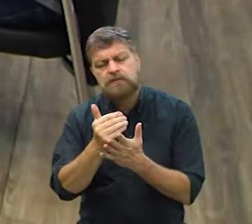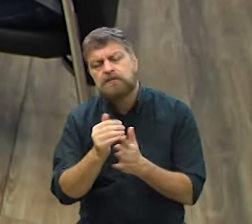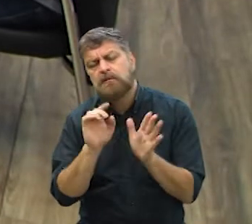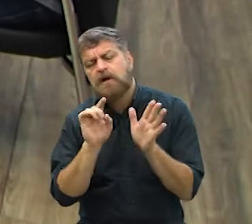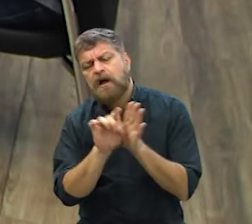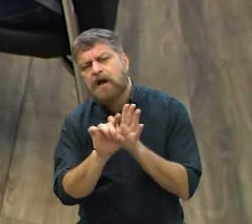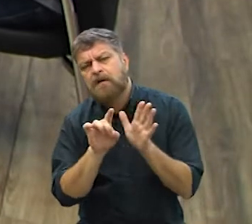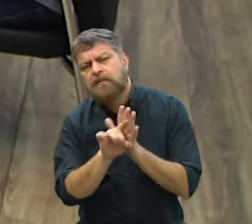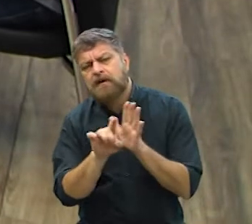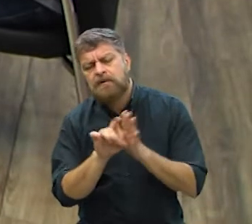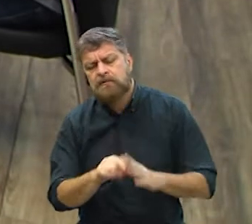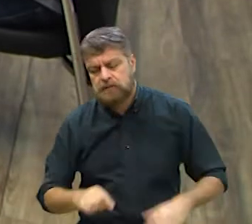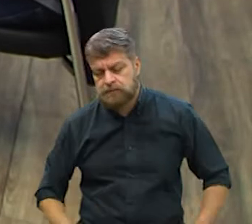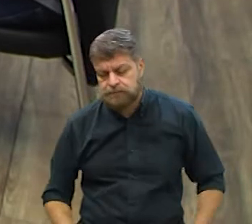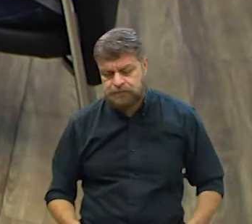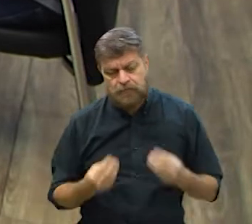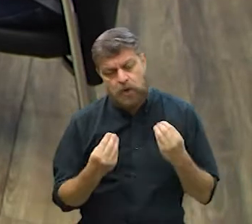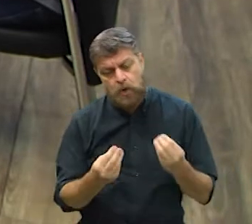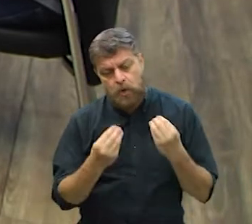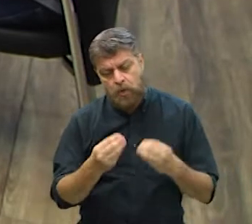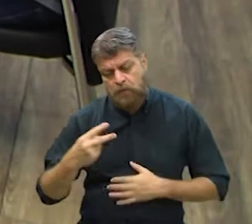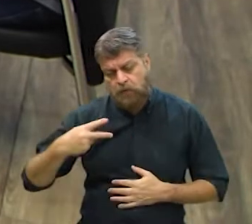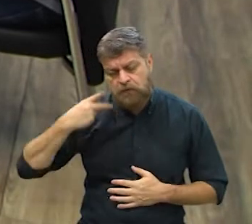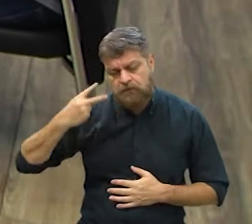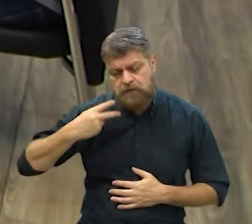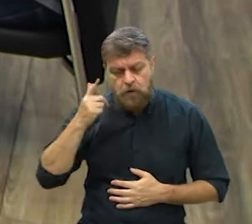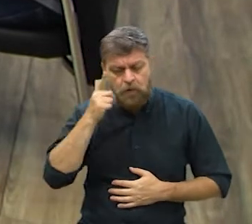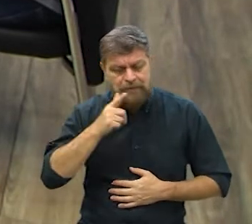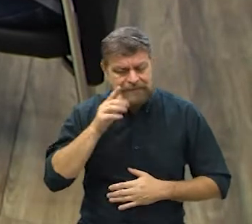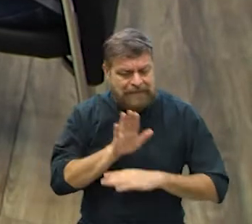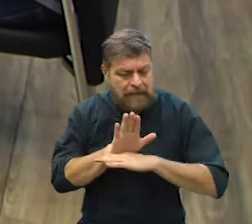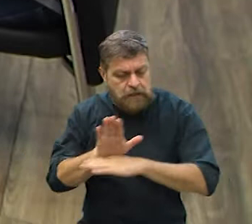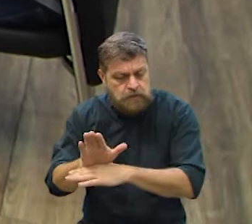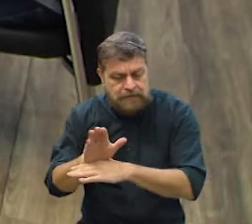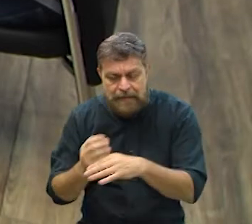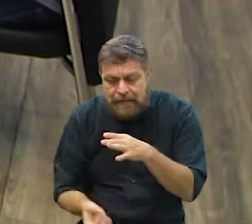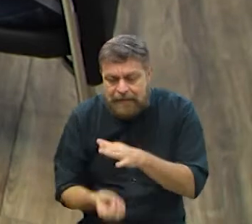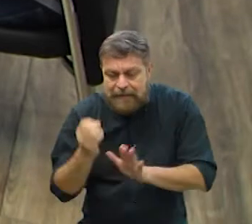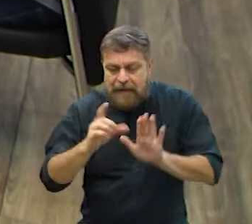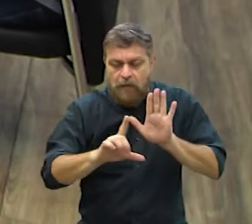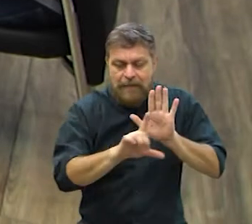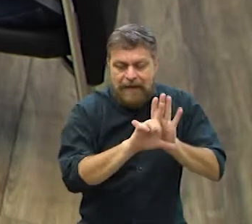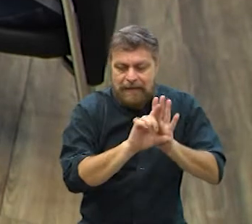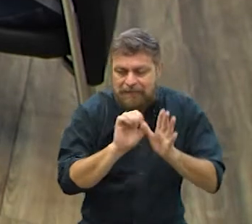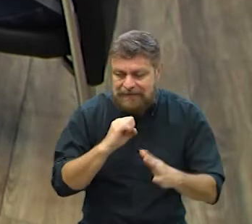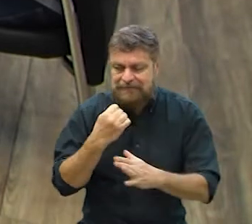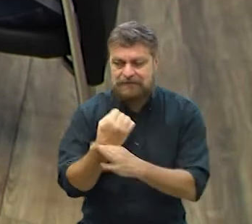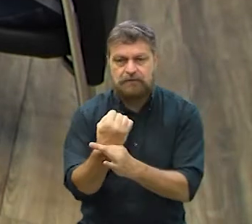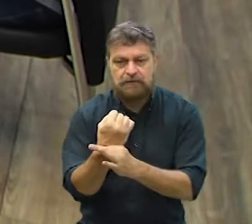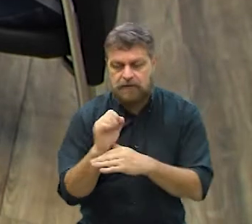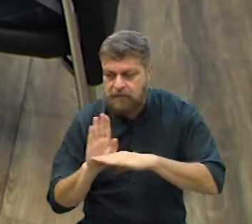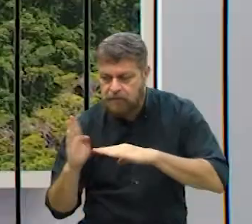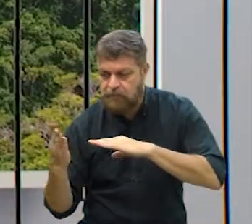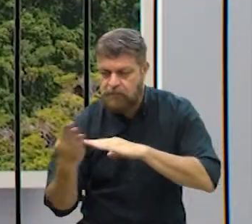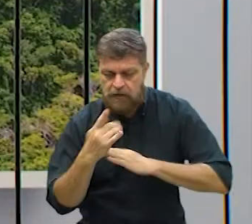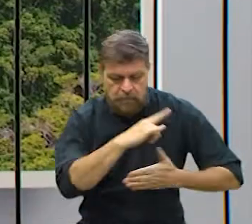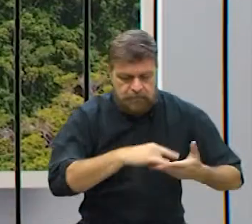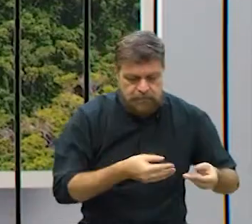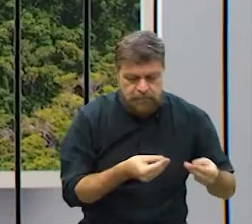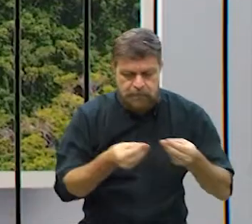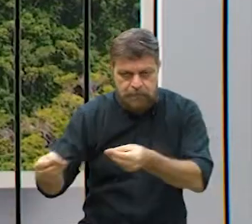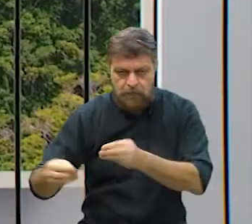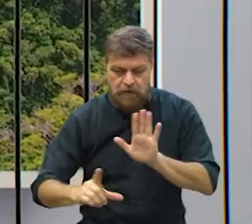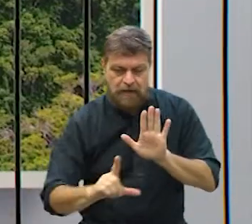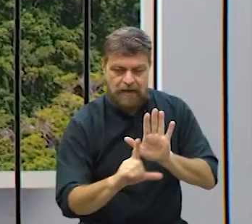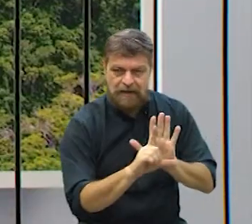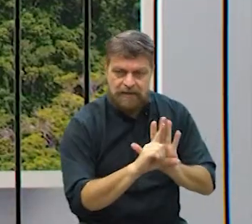a perguntar para a Câmara como nós podemos regularizar. Que lei que nós teremos para garantir isso? E nós